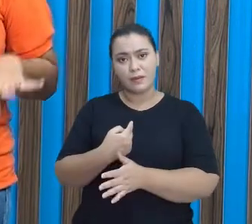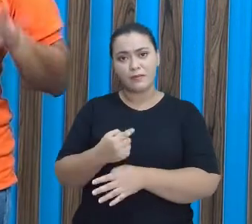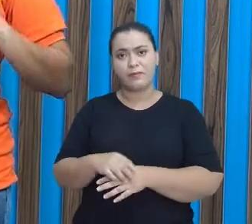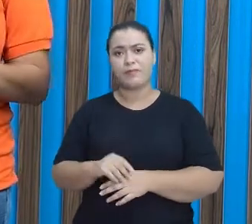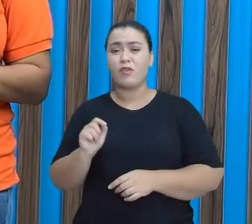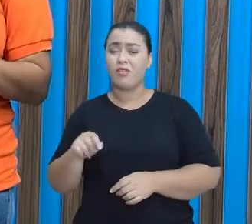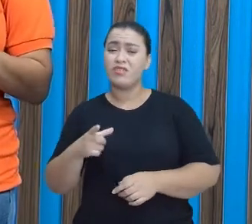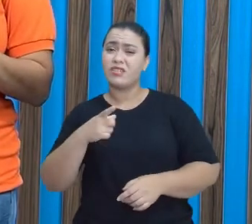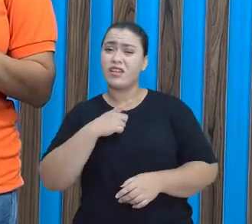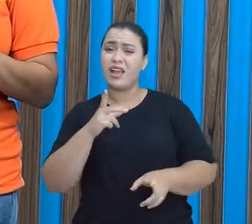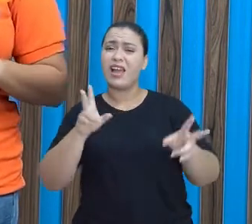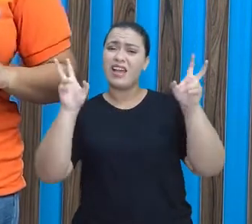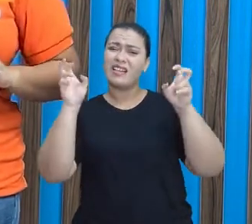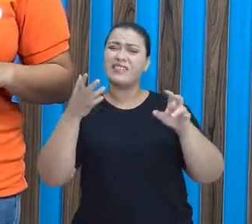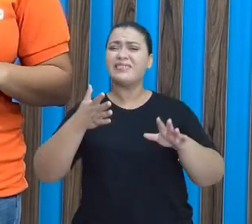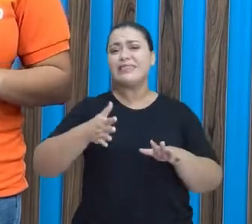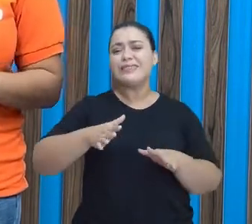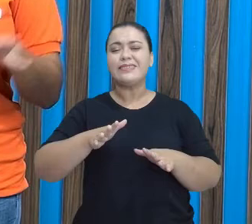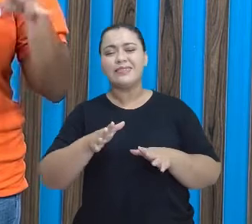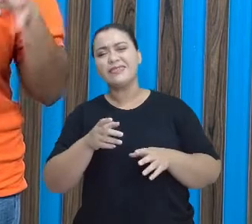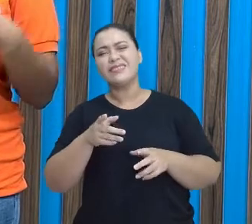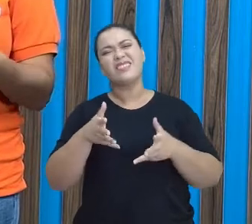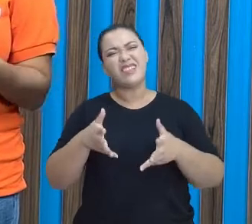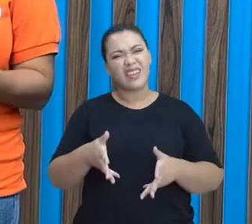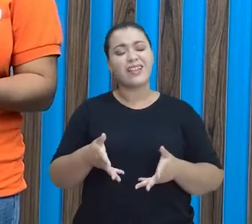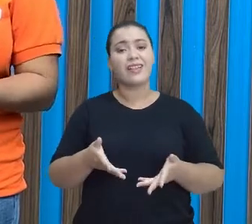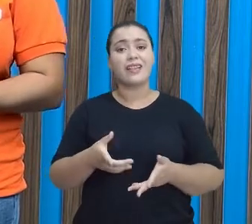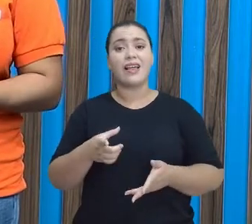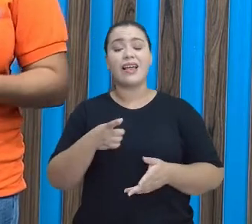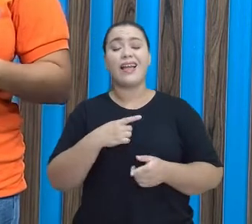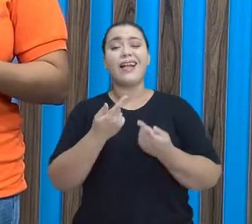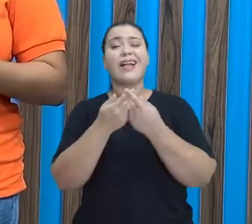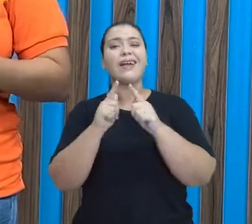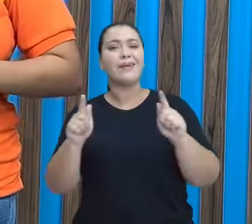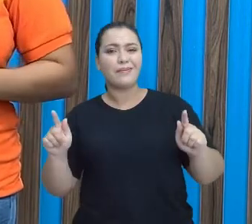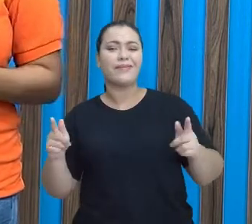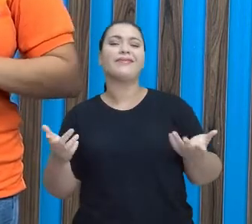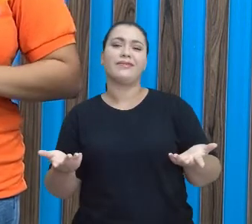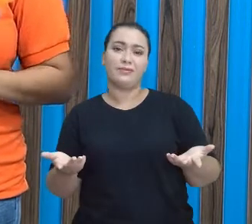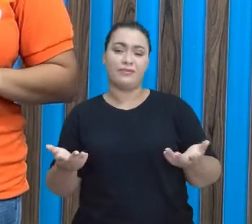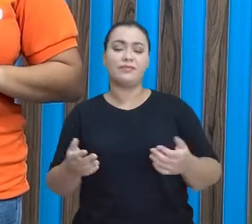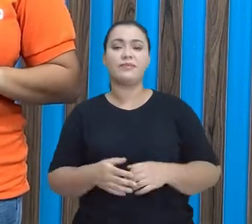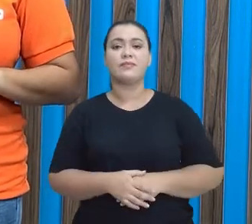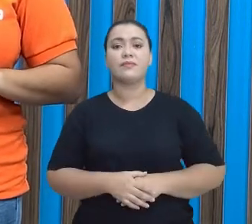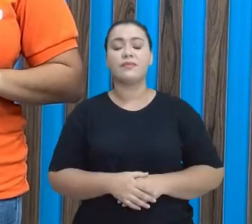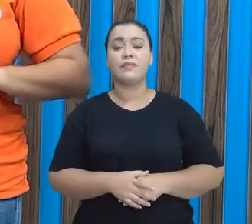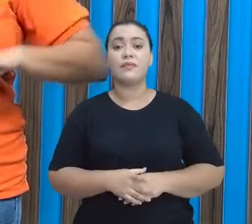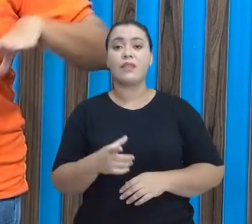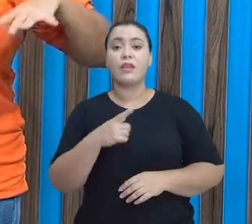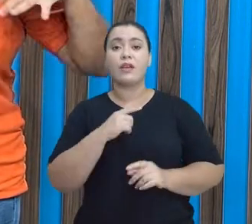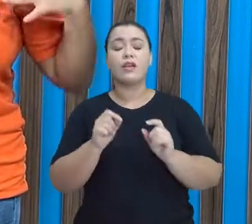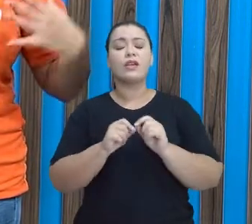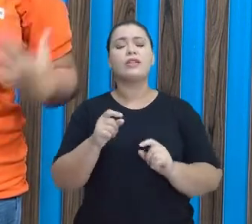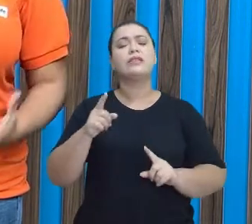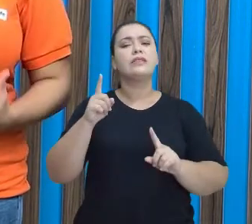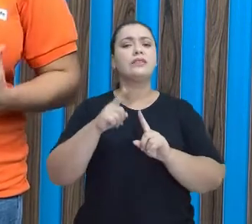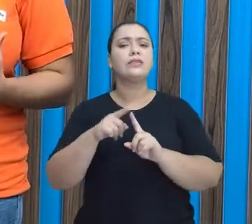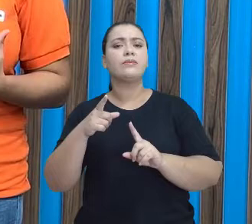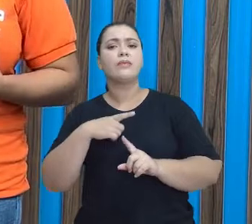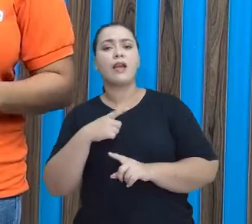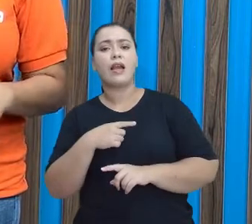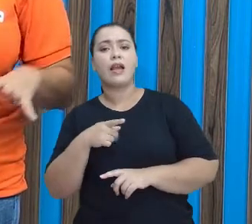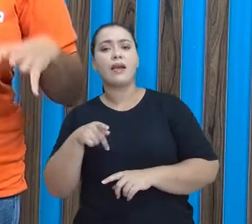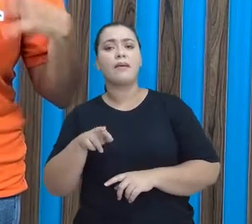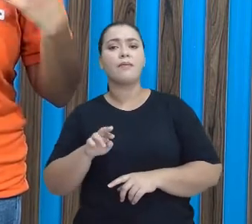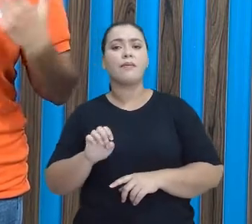que é um pouquinho mais chato, sabe? Que é um pouquinho mais gramatical. A gente vai ver um pouco os tipos de predicado, com